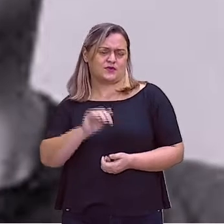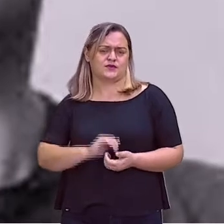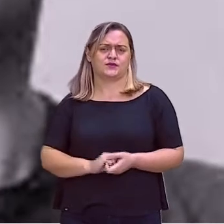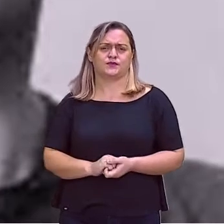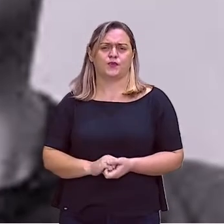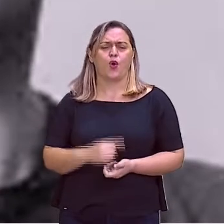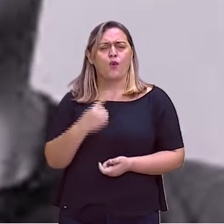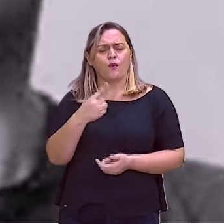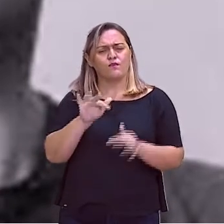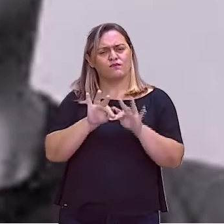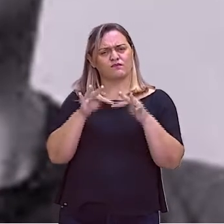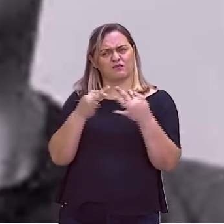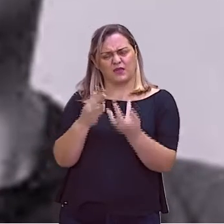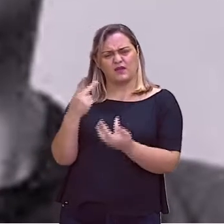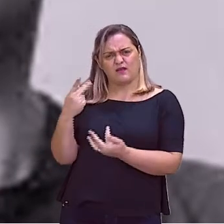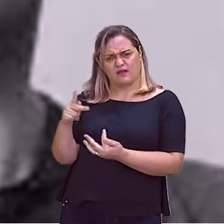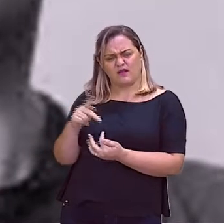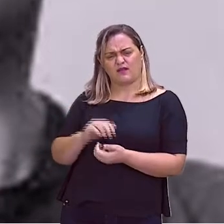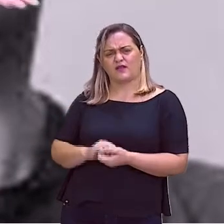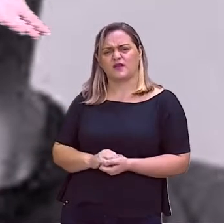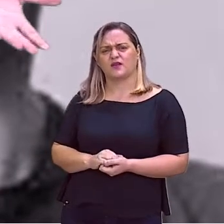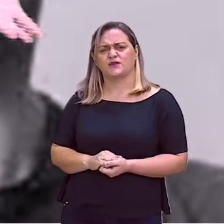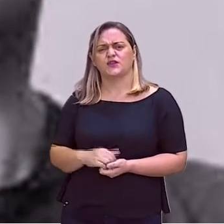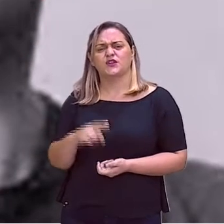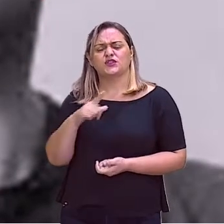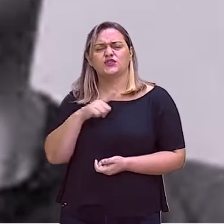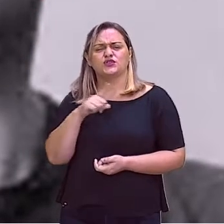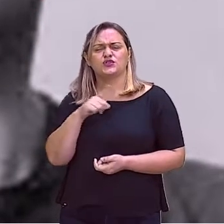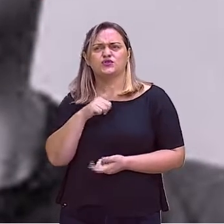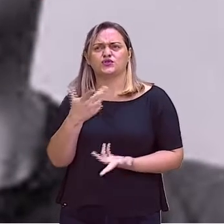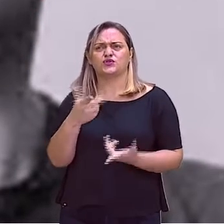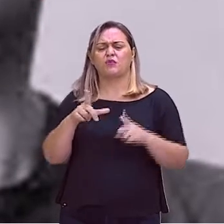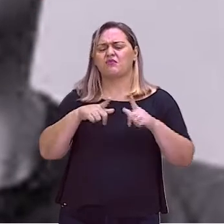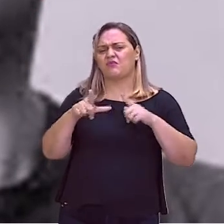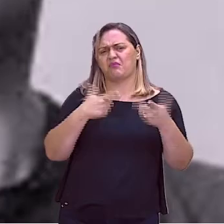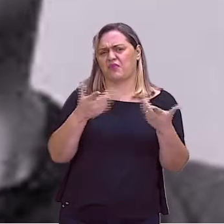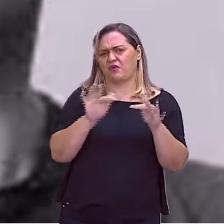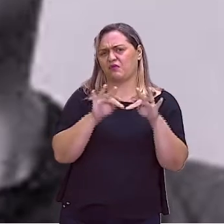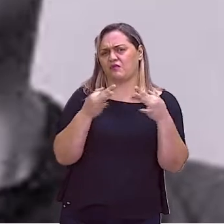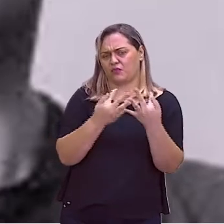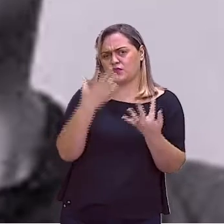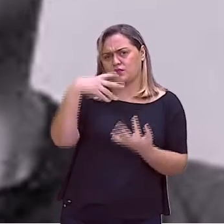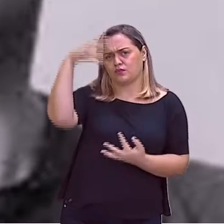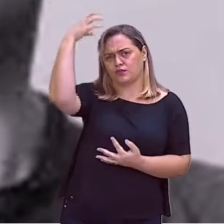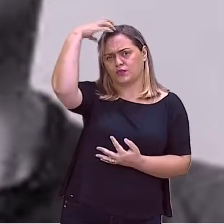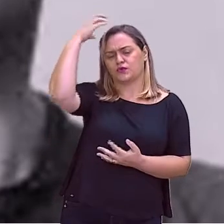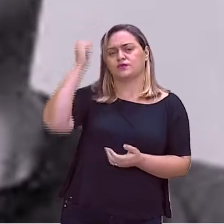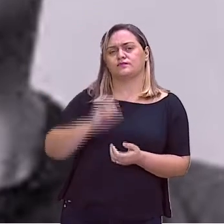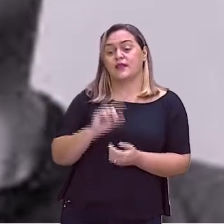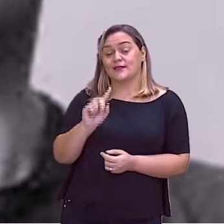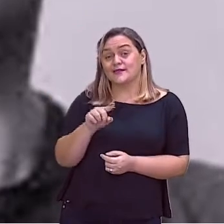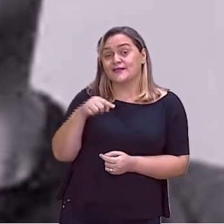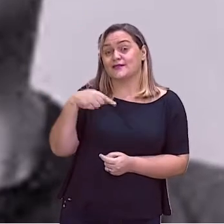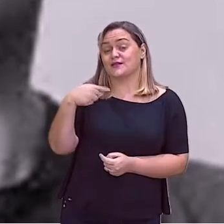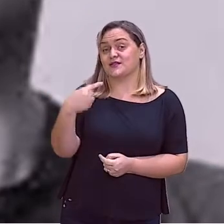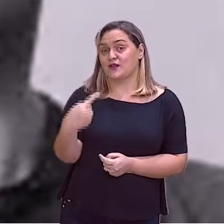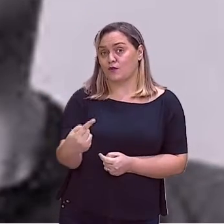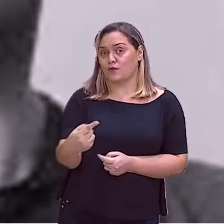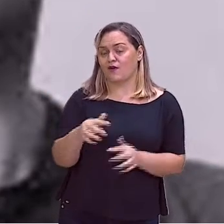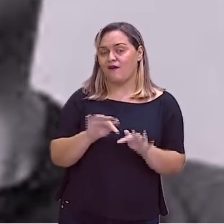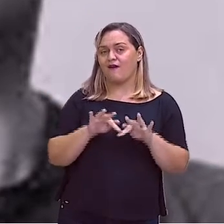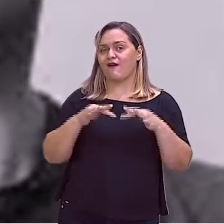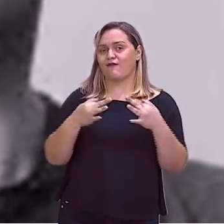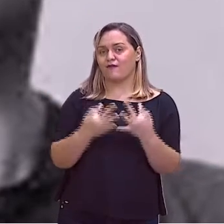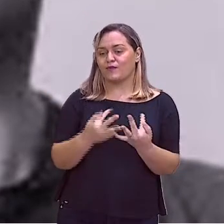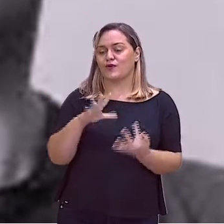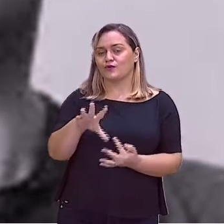seus familiares adquiriu o senhorio de Coubertin, próximo a Paris. E a partir daí, a família